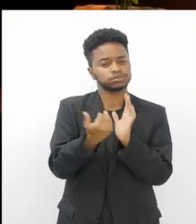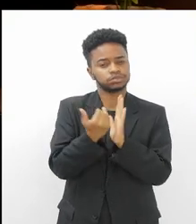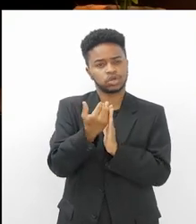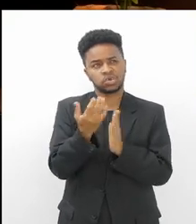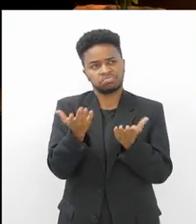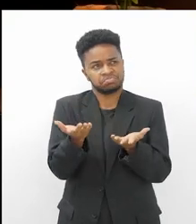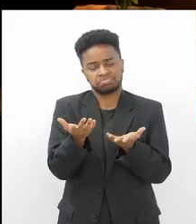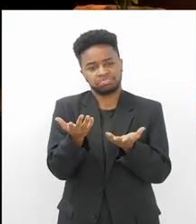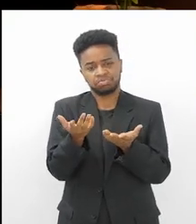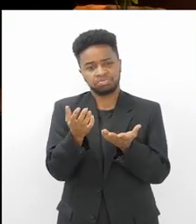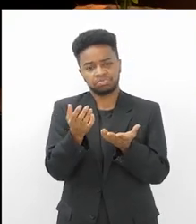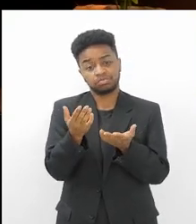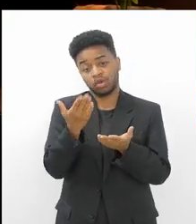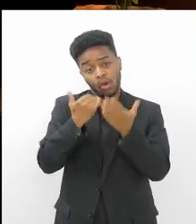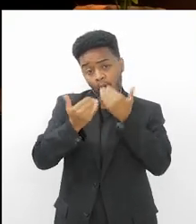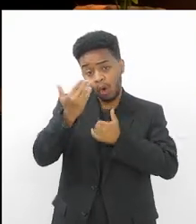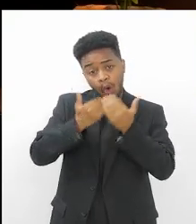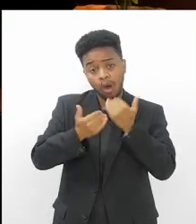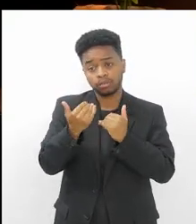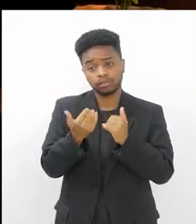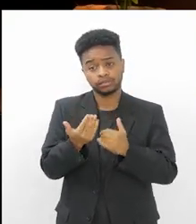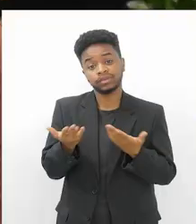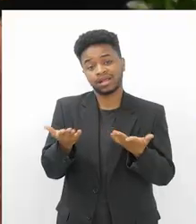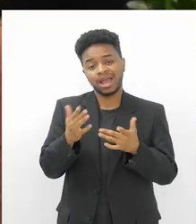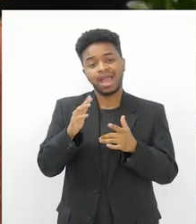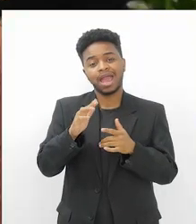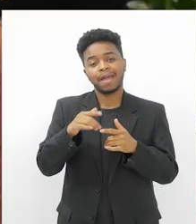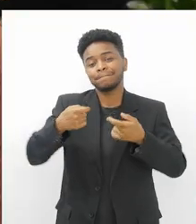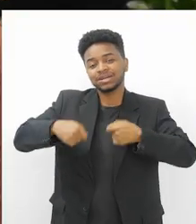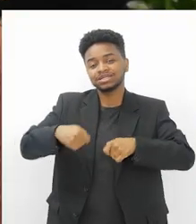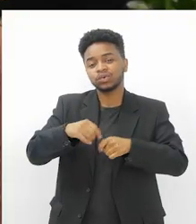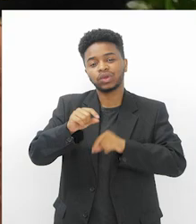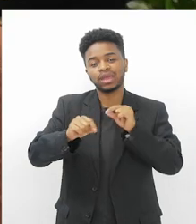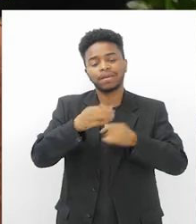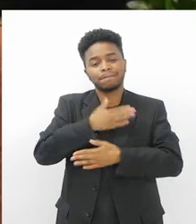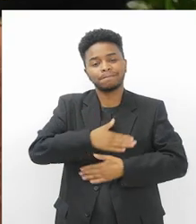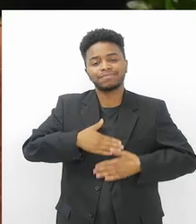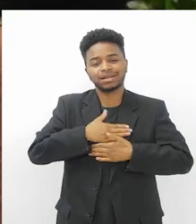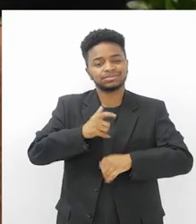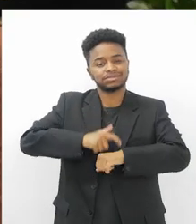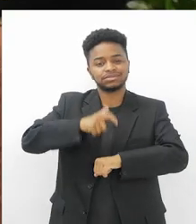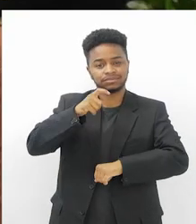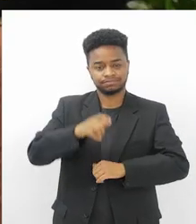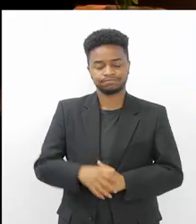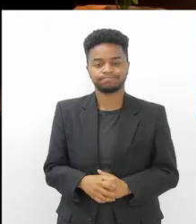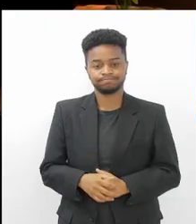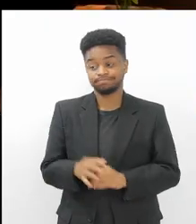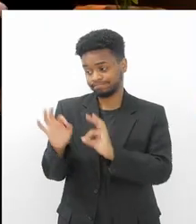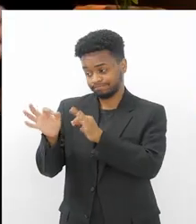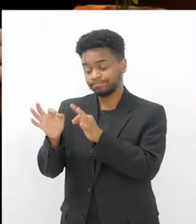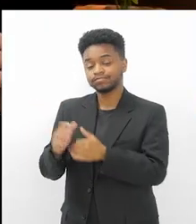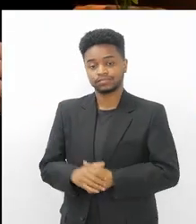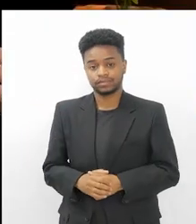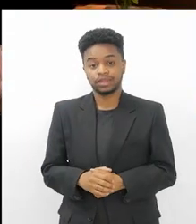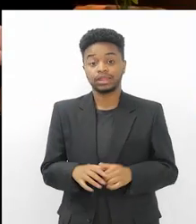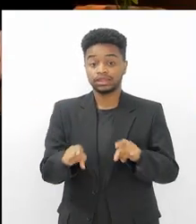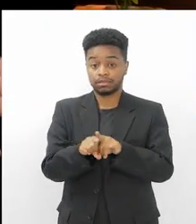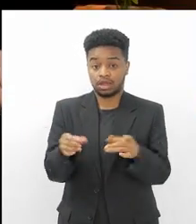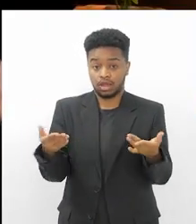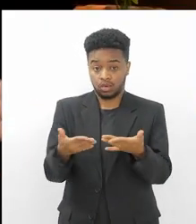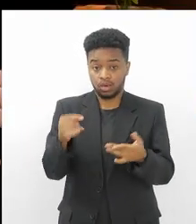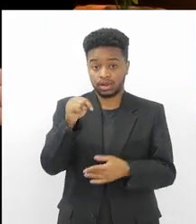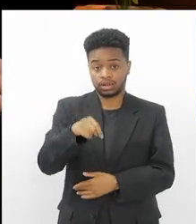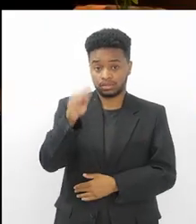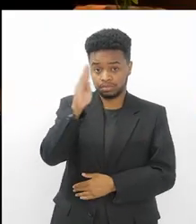paparicadas, ou... E aí, comem extra. É necessidade do prazer imediato, exatamente, né? E agora, aqui